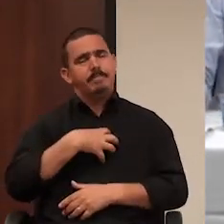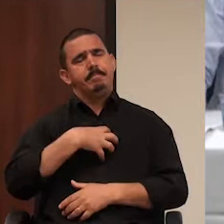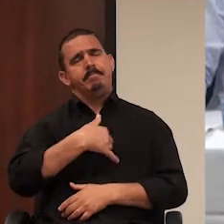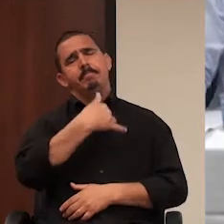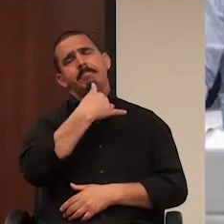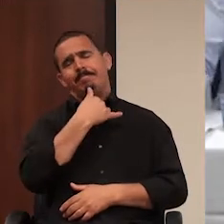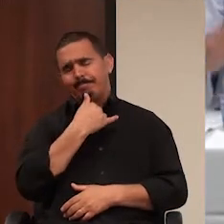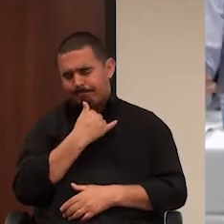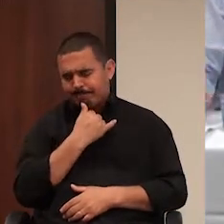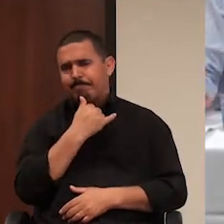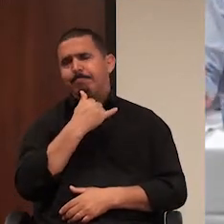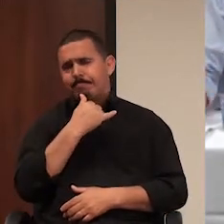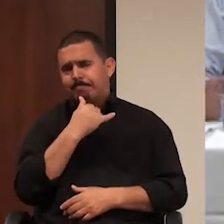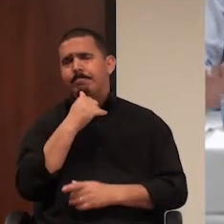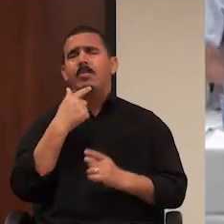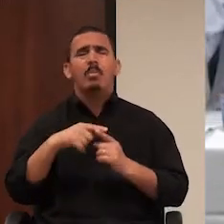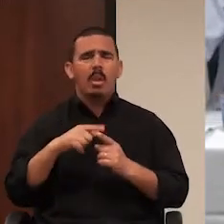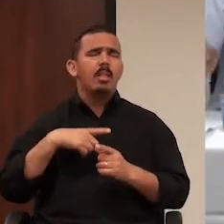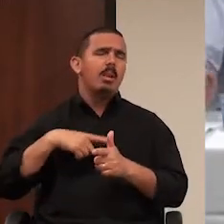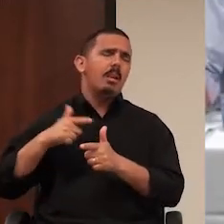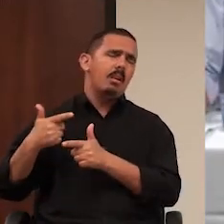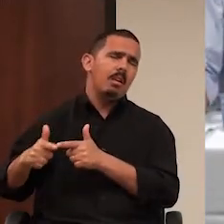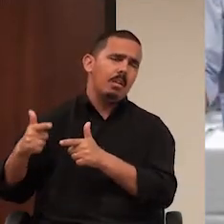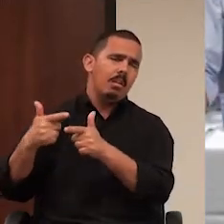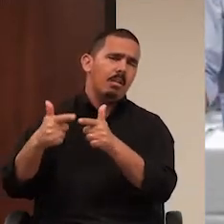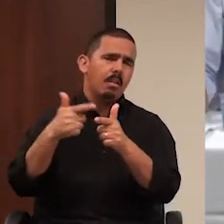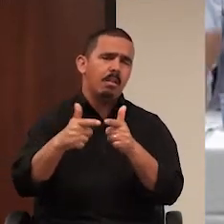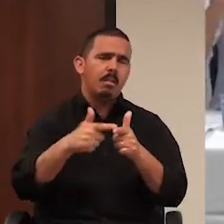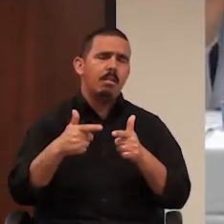né? Que traz outros problemas